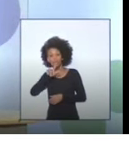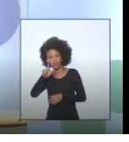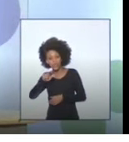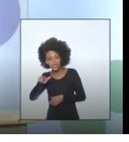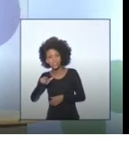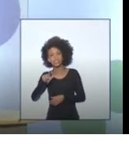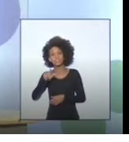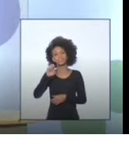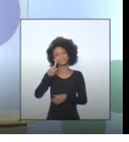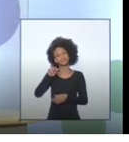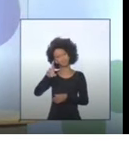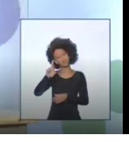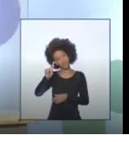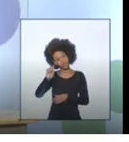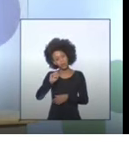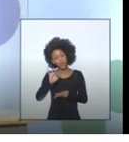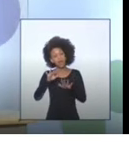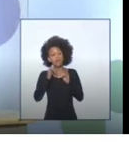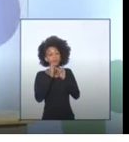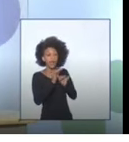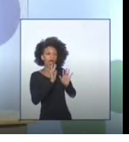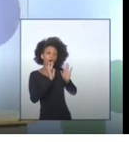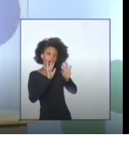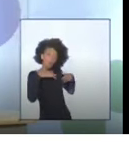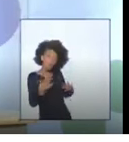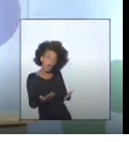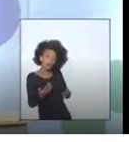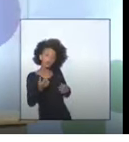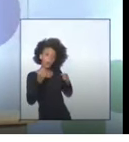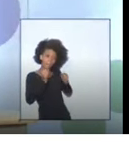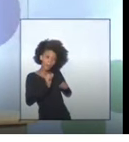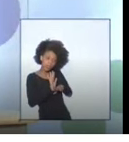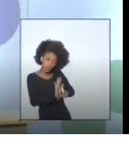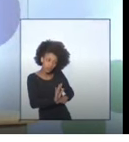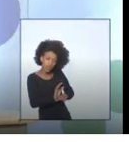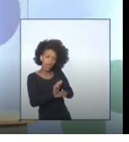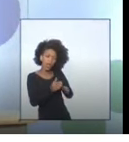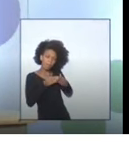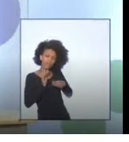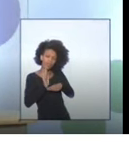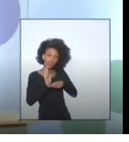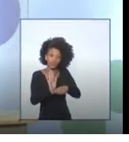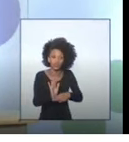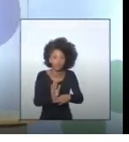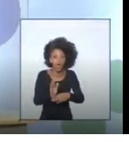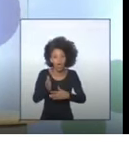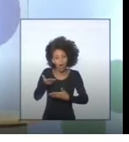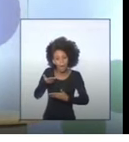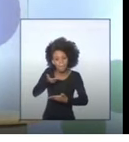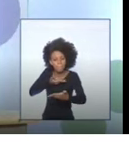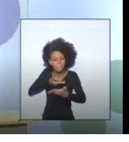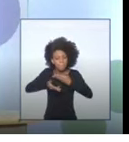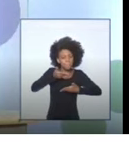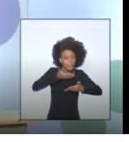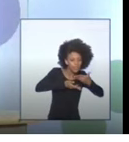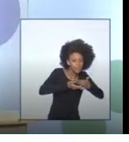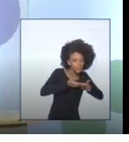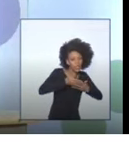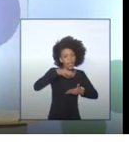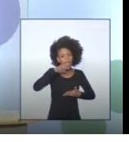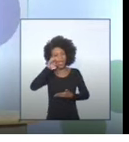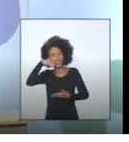puder ajudar... ajude. O Vitor coloca empatia. Então, vamos colocar a palavra